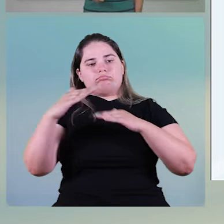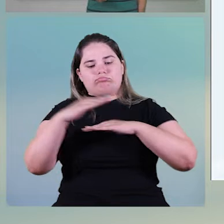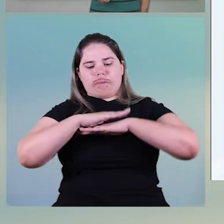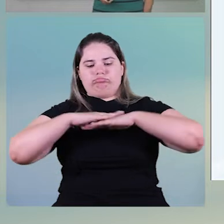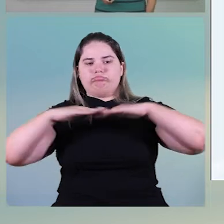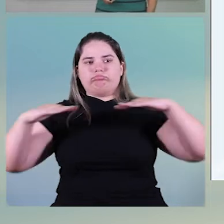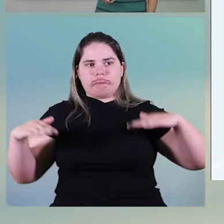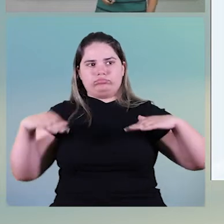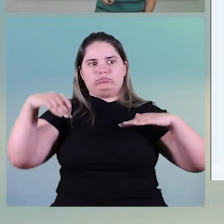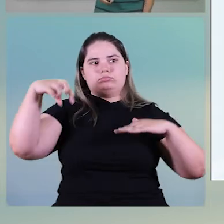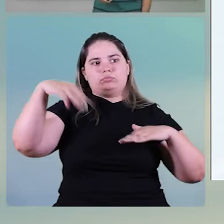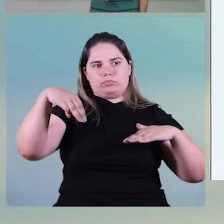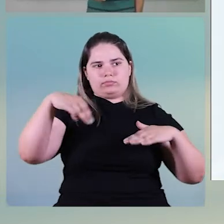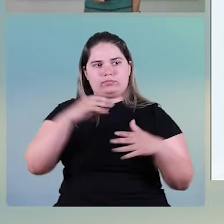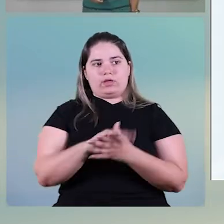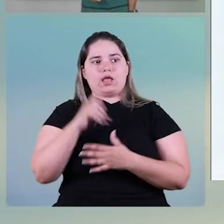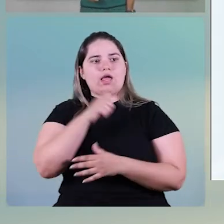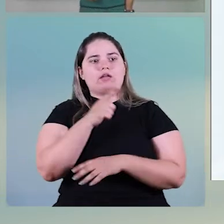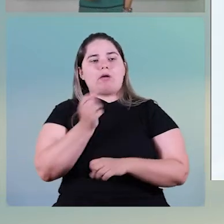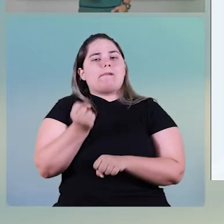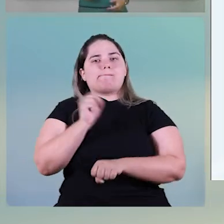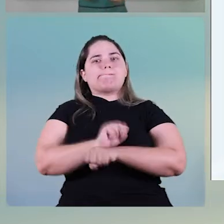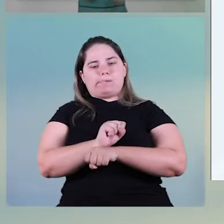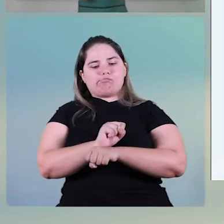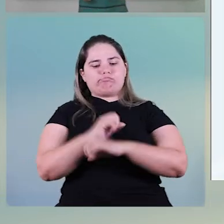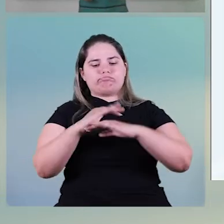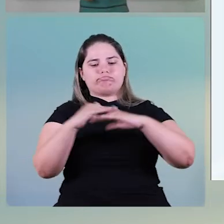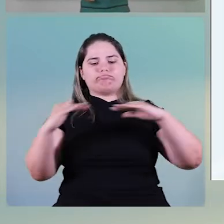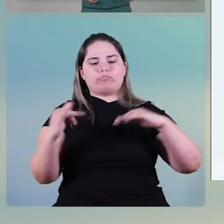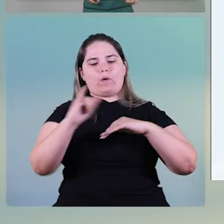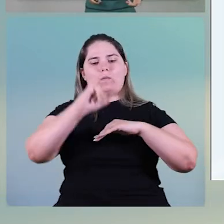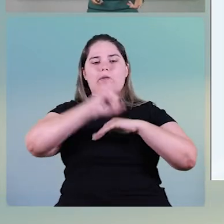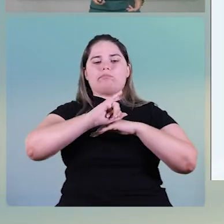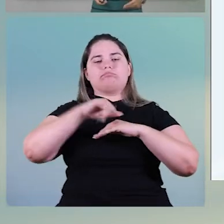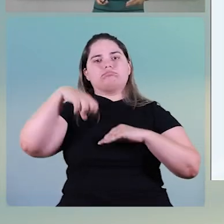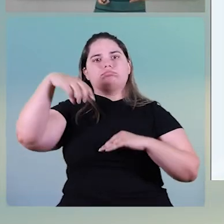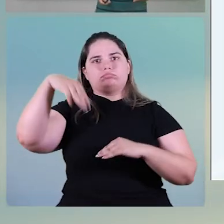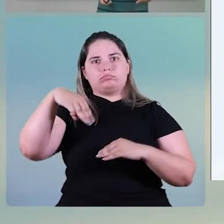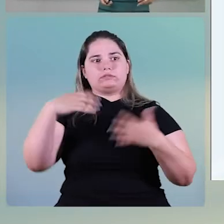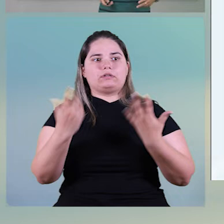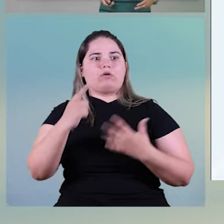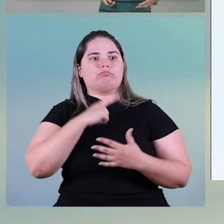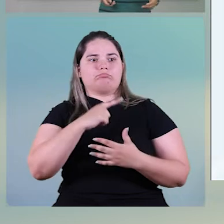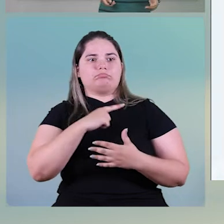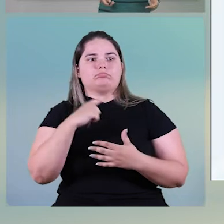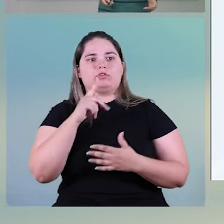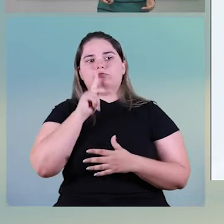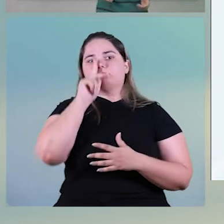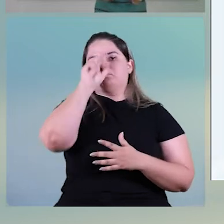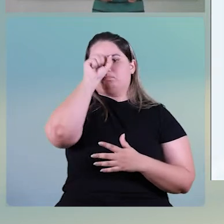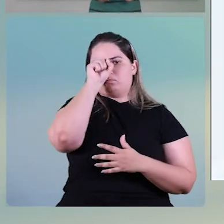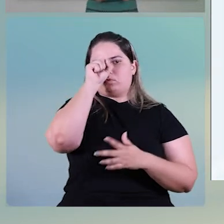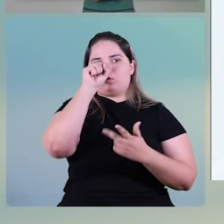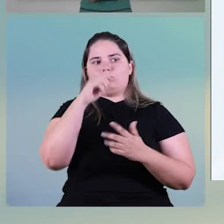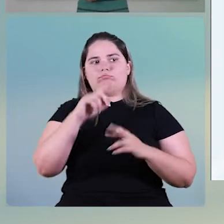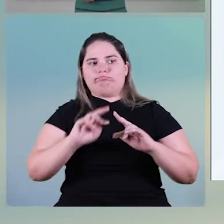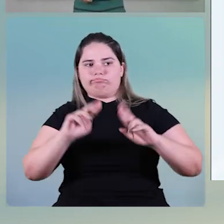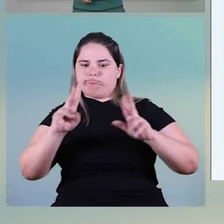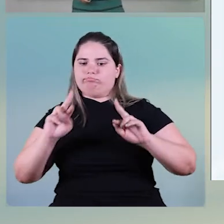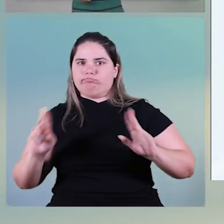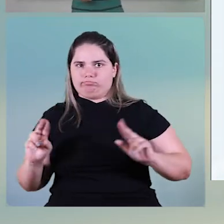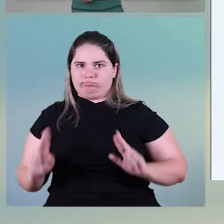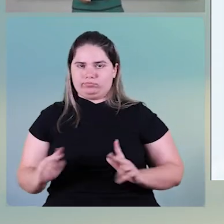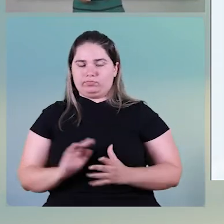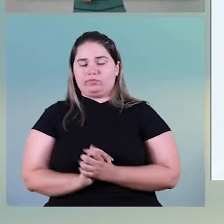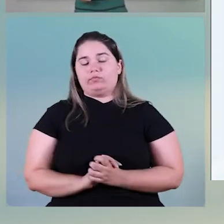E aí nós vamos aplicar forças de intensidades diferentes e crescentes até que essa caixa entre em movimento.